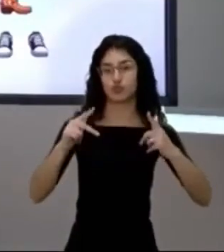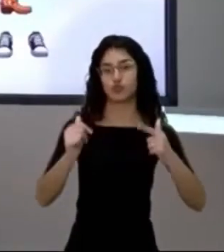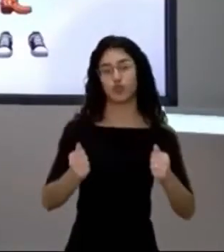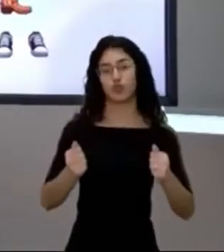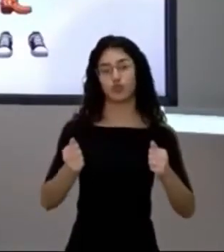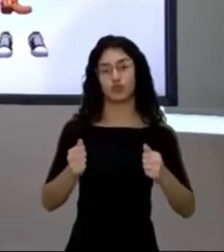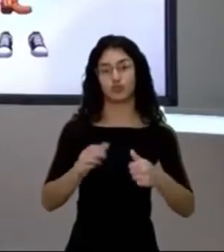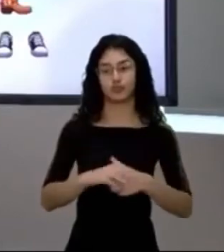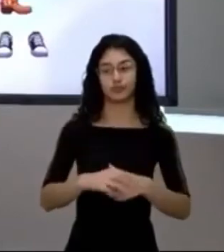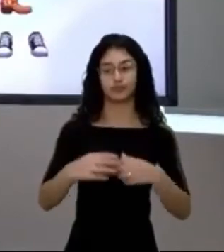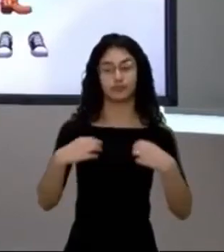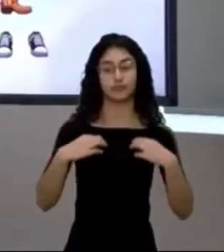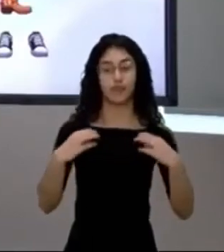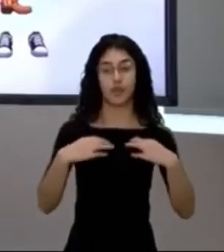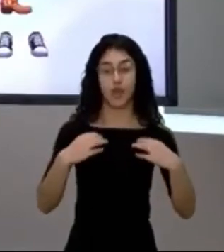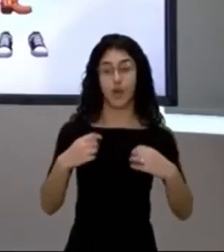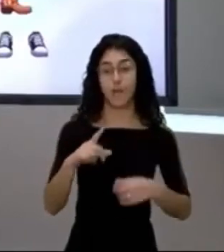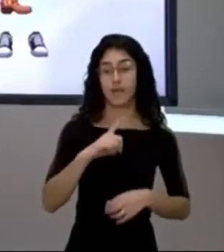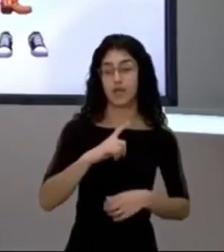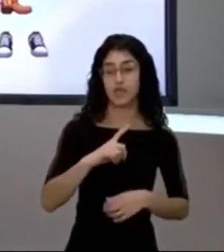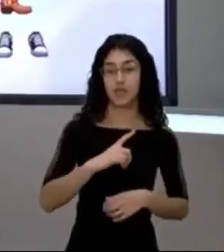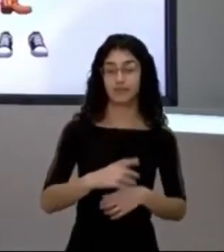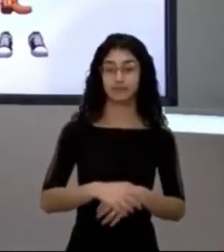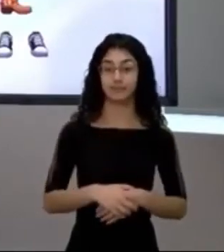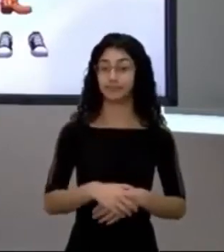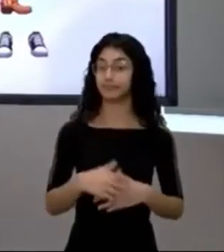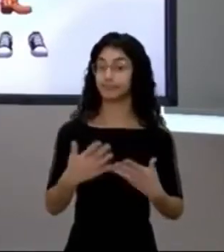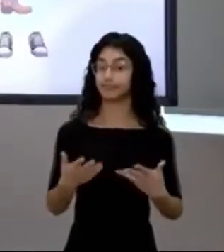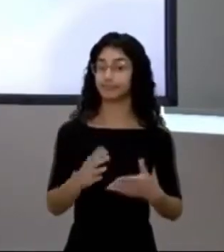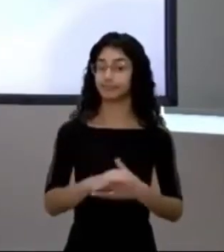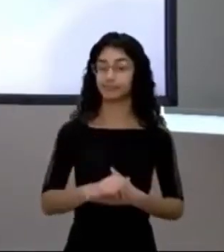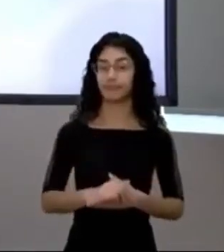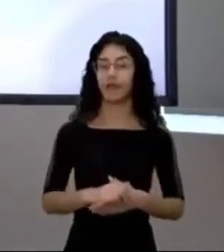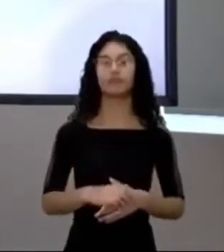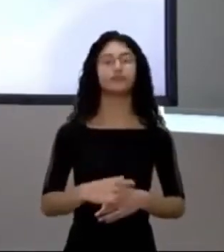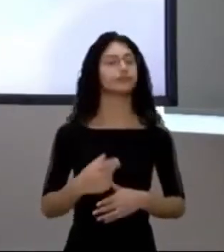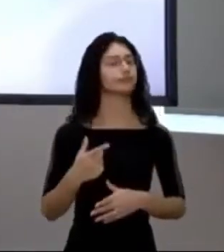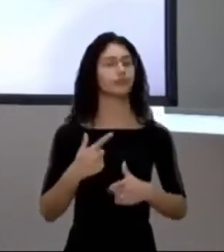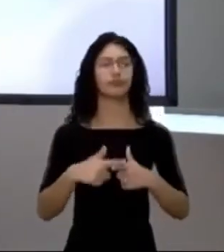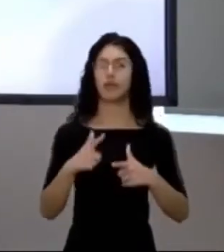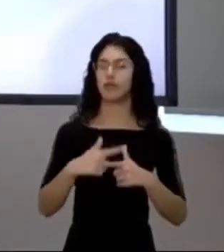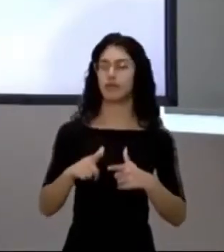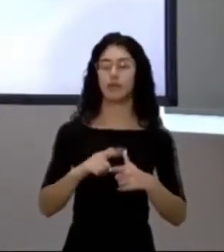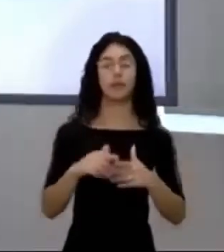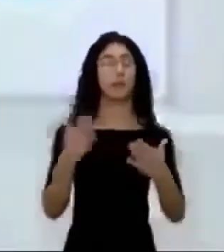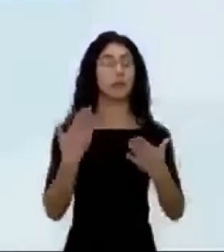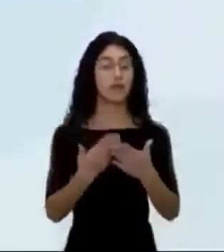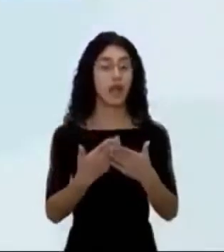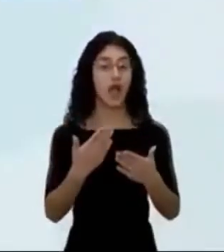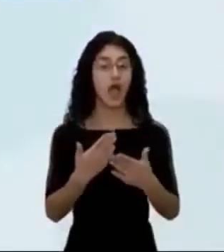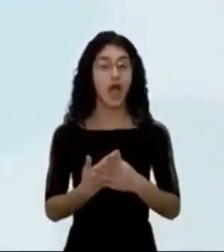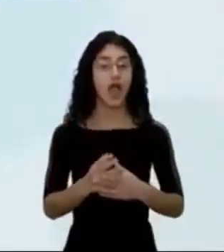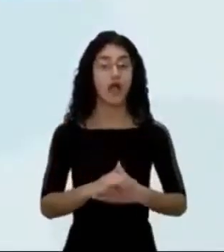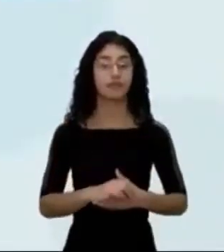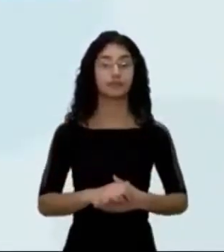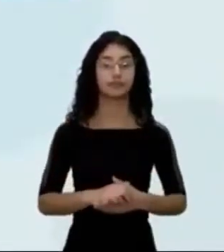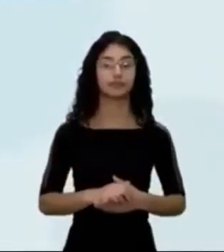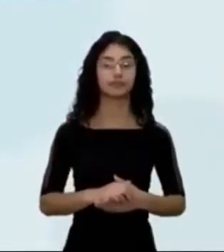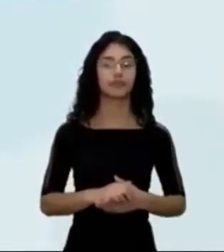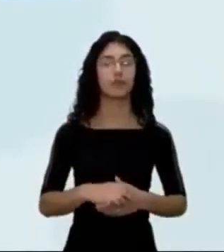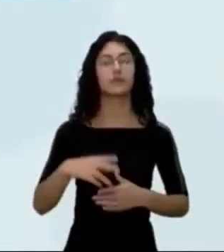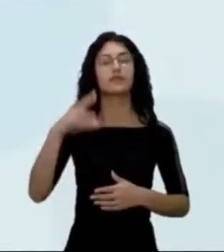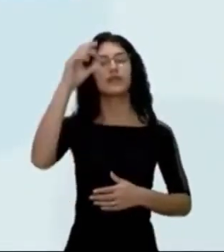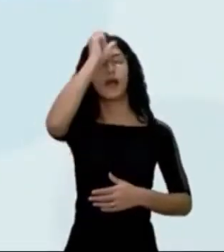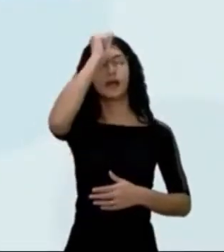Será que você continua achando que é fácil um bom não tem problema porque nessa aula você vai aprender o